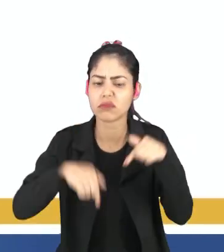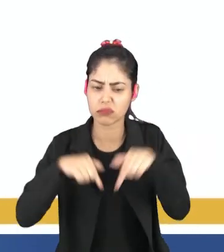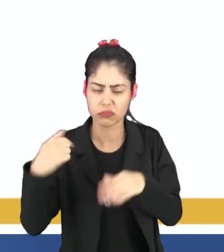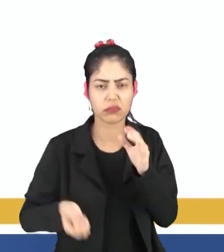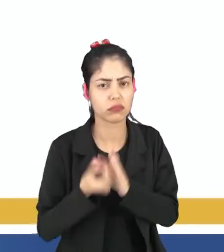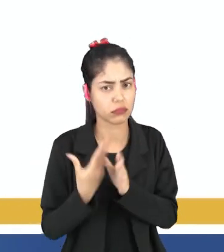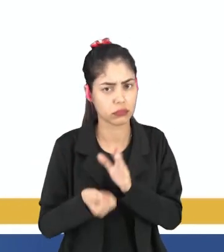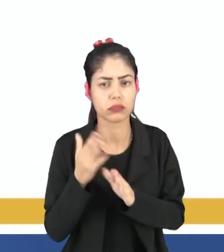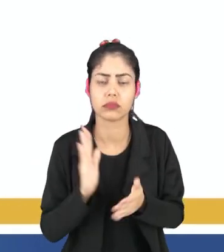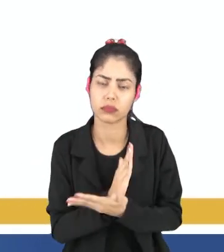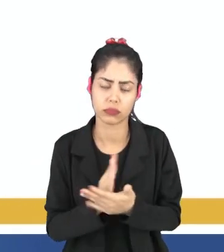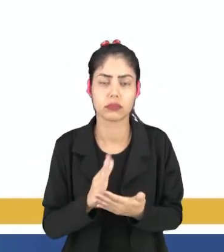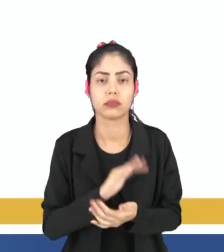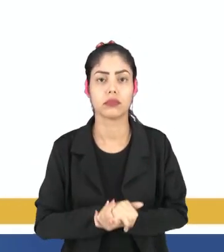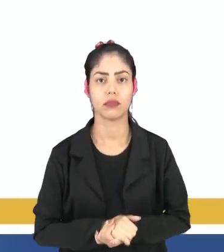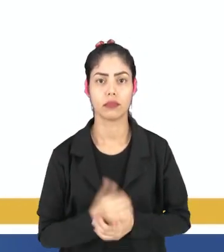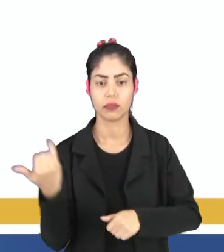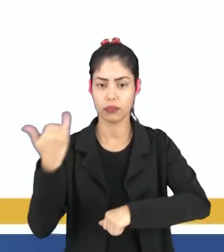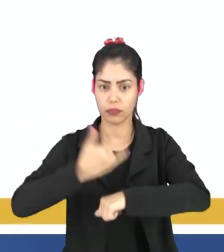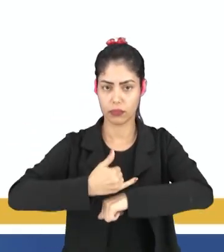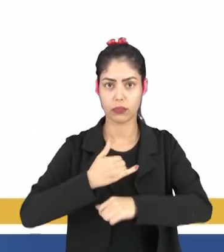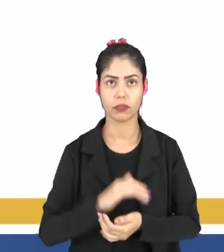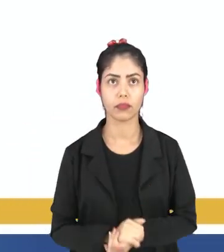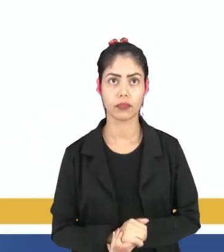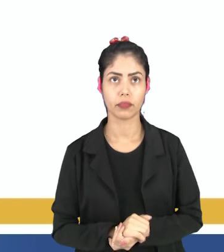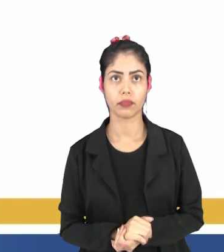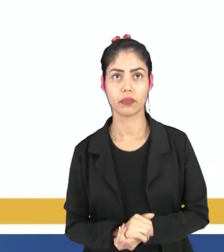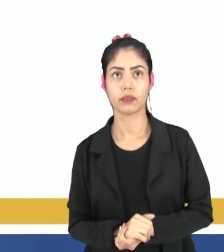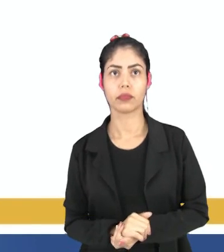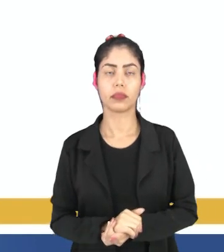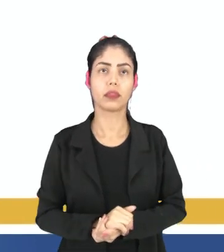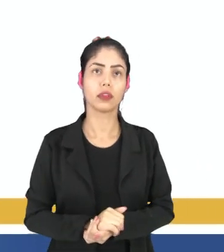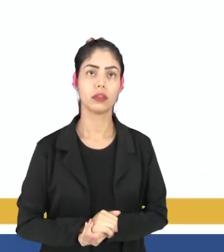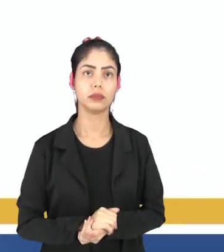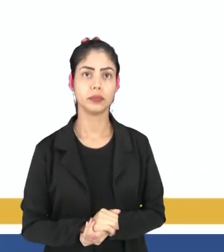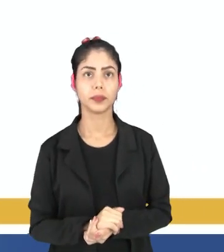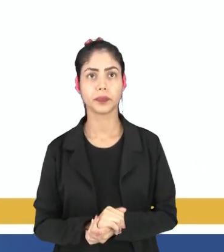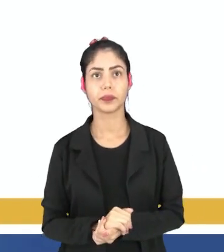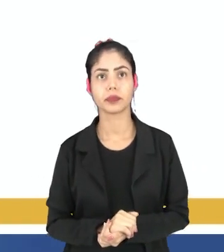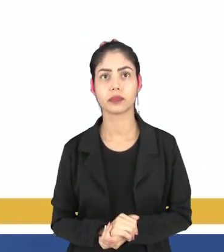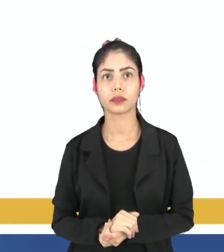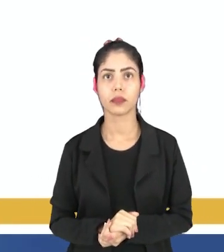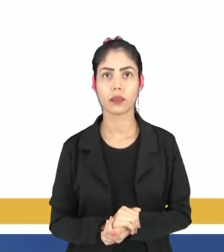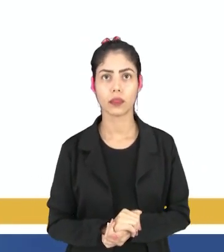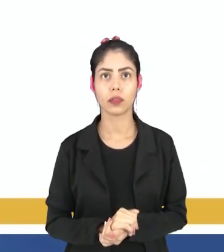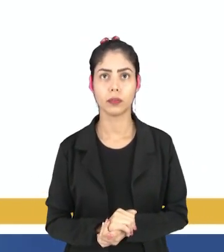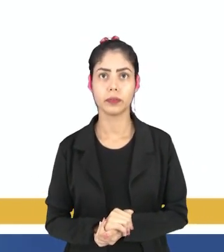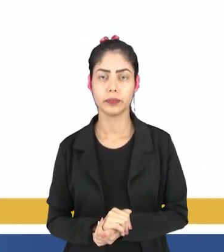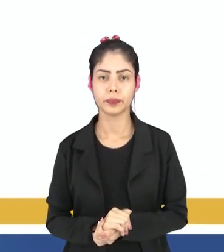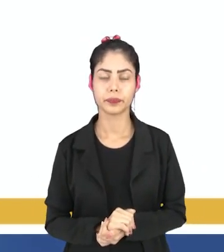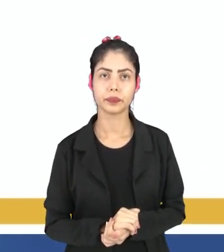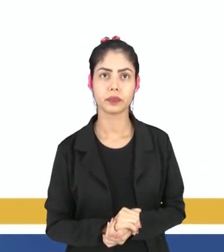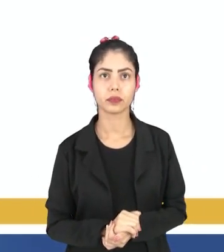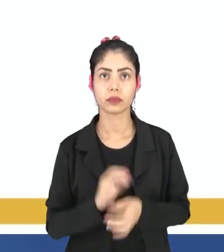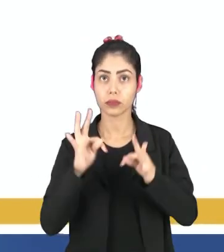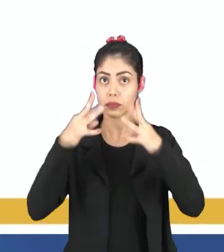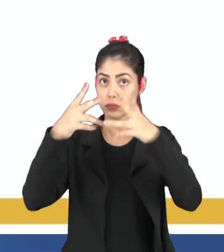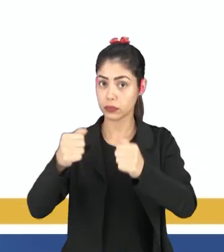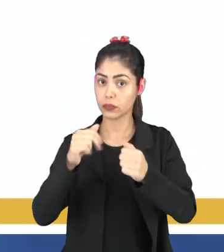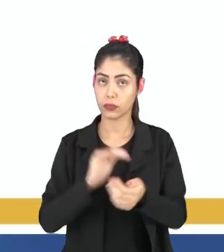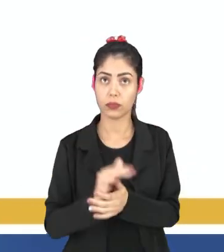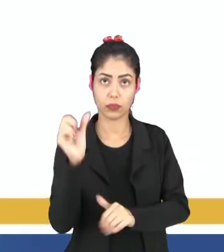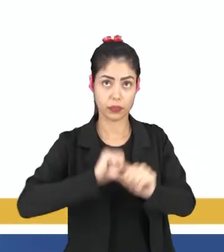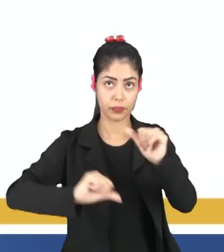Algum pesticida, algum metal pesado. 3. O que é você alterar o alimento? Defina alterações em alimentos. São todas